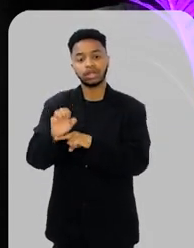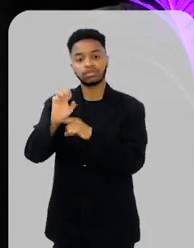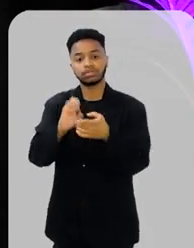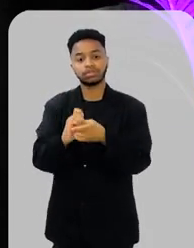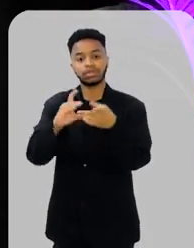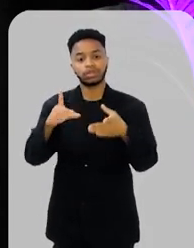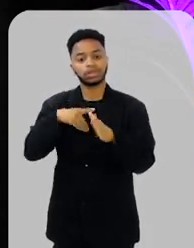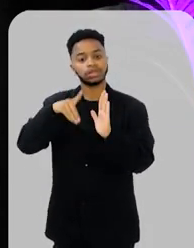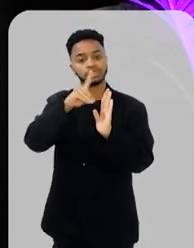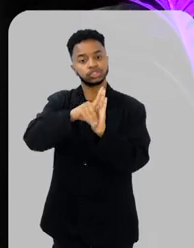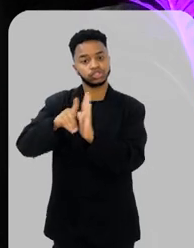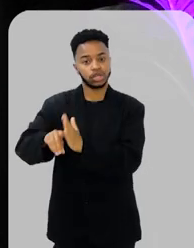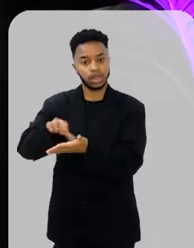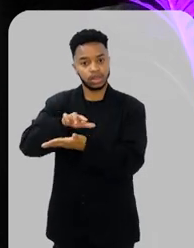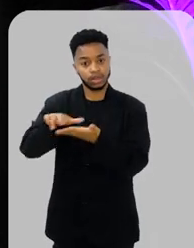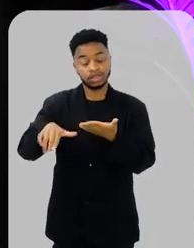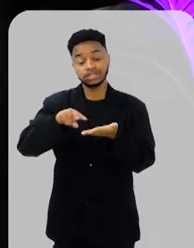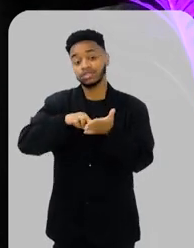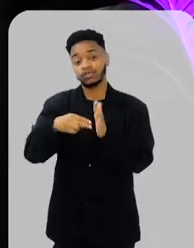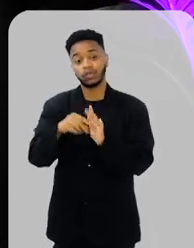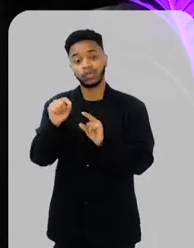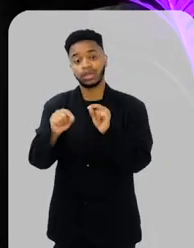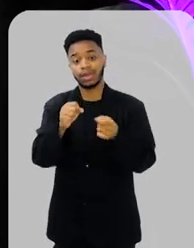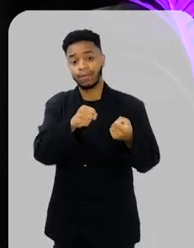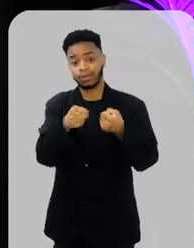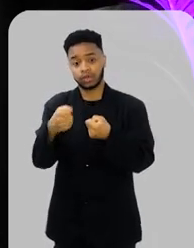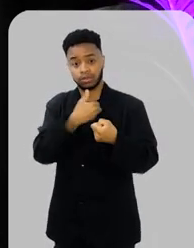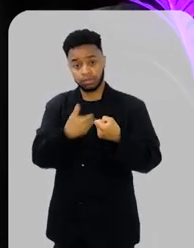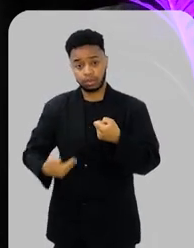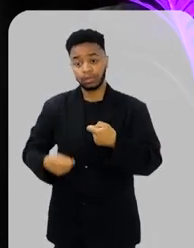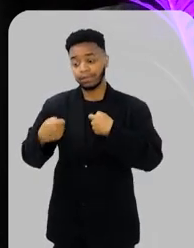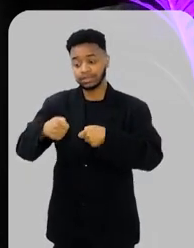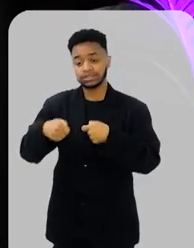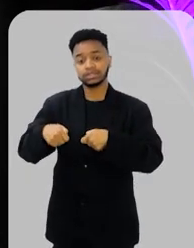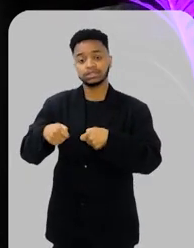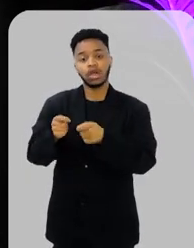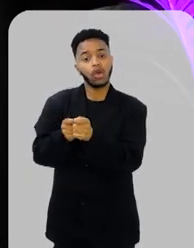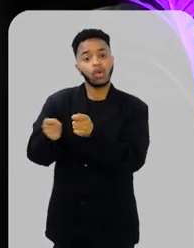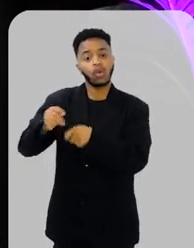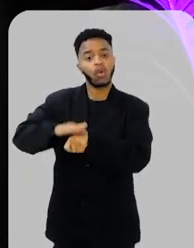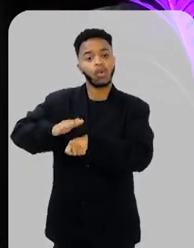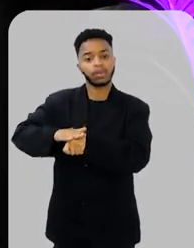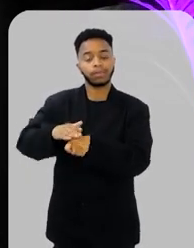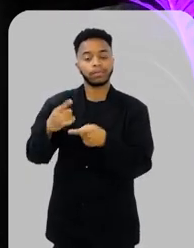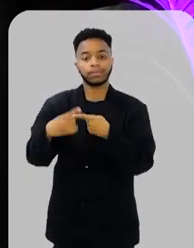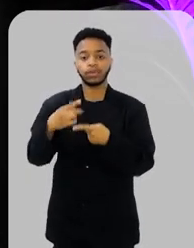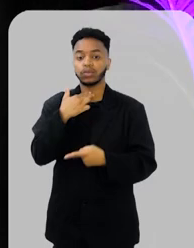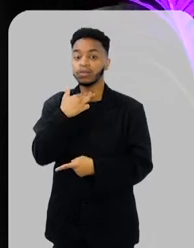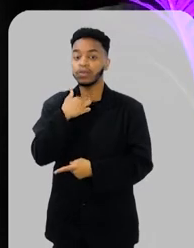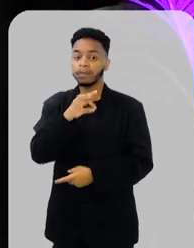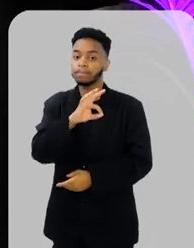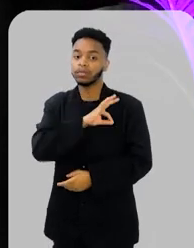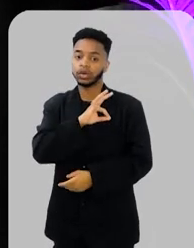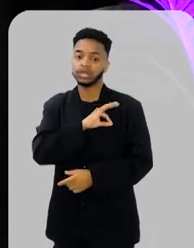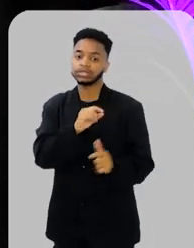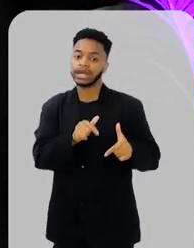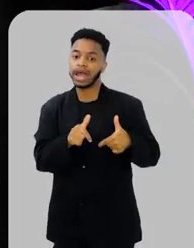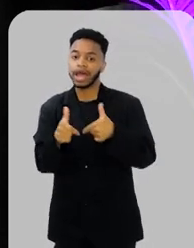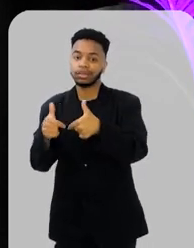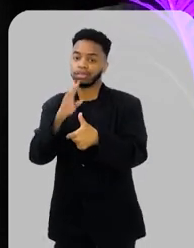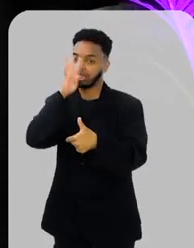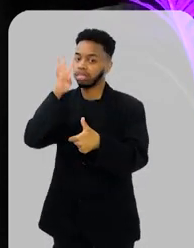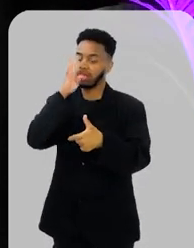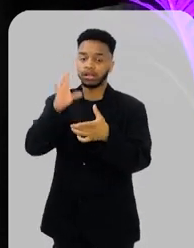democrático de direito. Isso significa que o poder público, ele tem que se autocontrolar, ou seja, a gente não pode ter uma polícia que